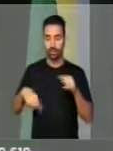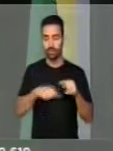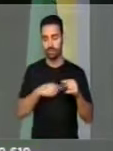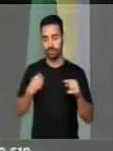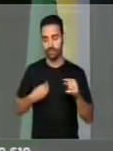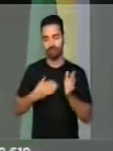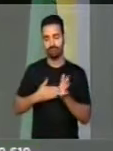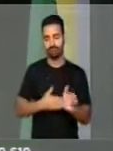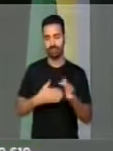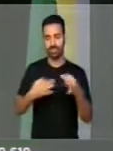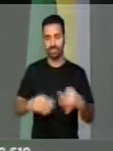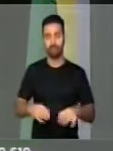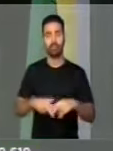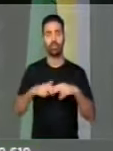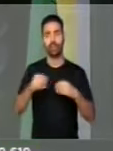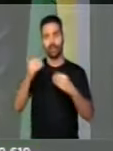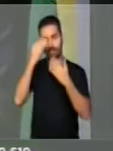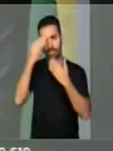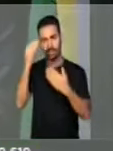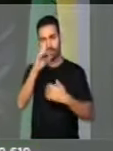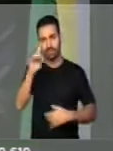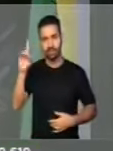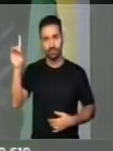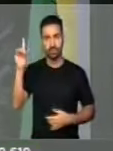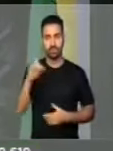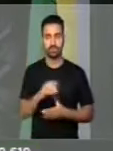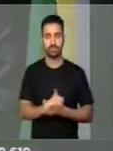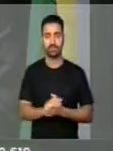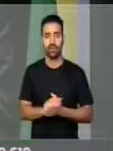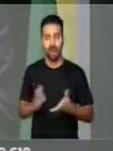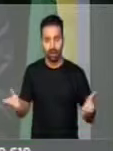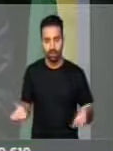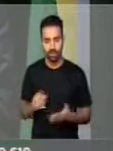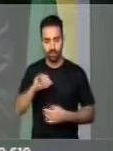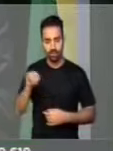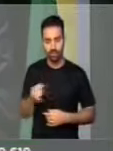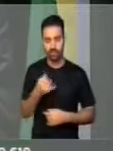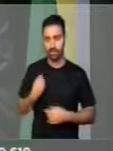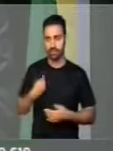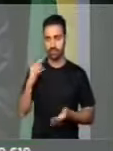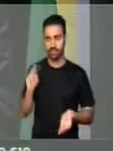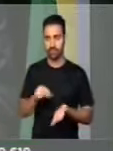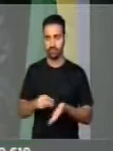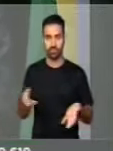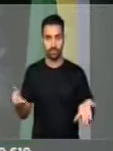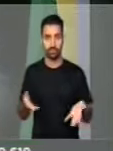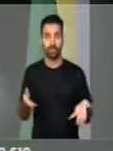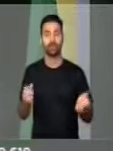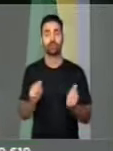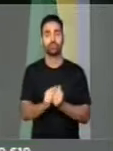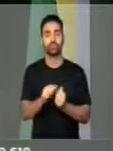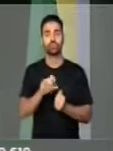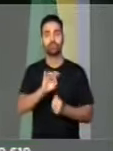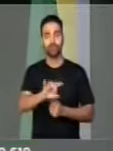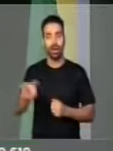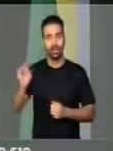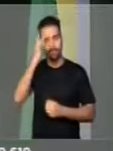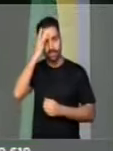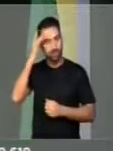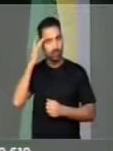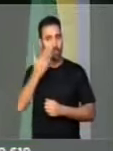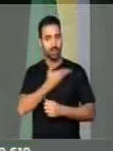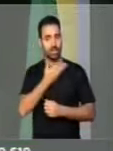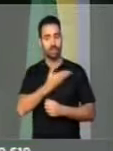de vida. Por isso eu quero agradecer a Deus por essa oportunidade de estar aqui hoje, junto com cada um dos senhores, senhoras,